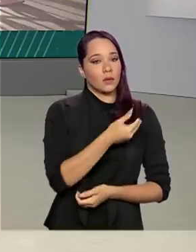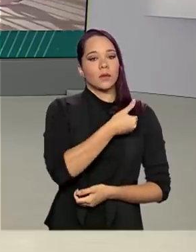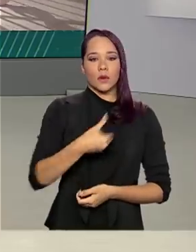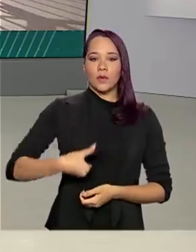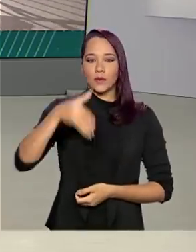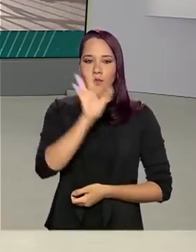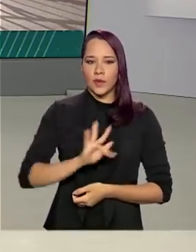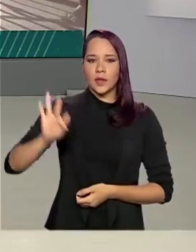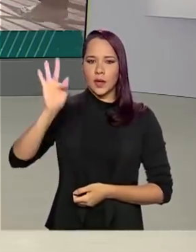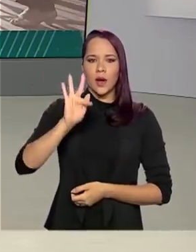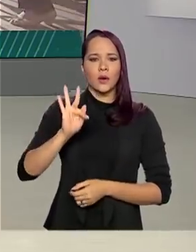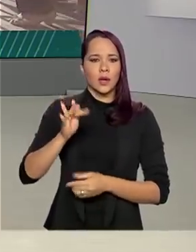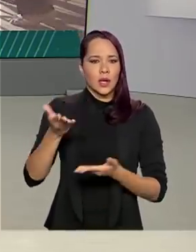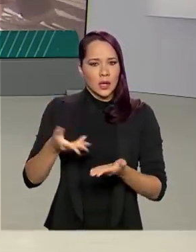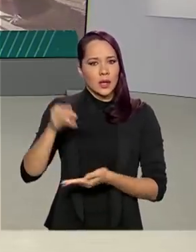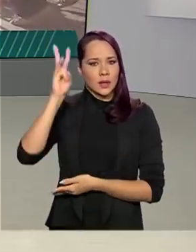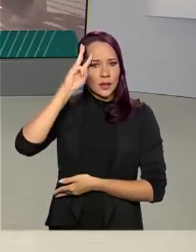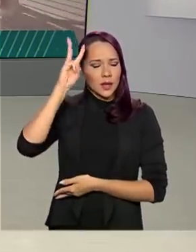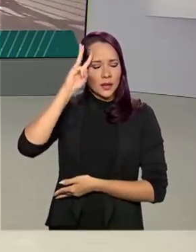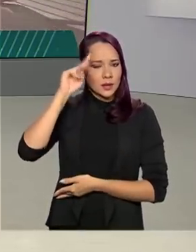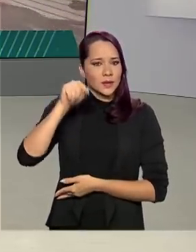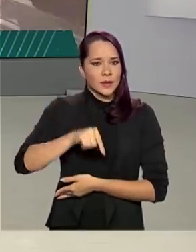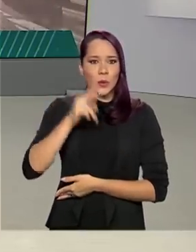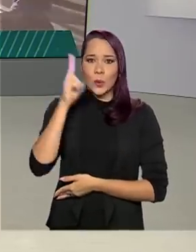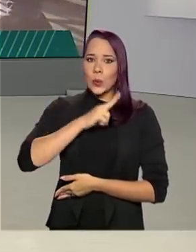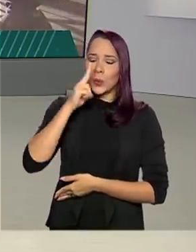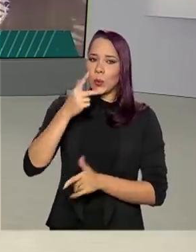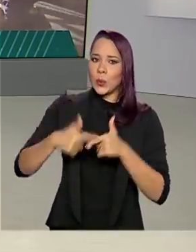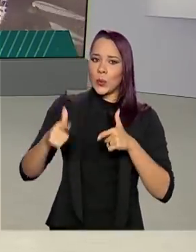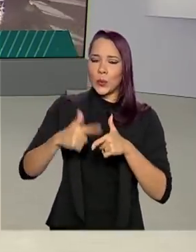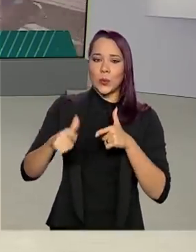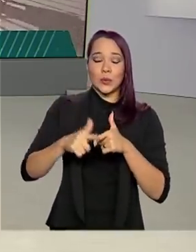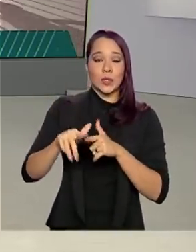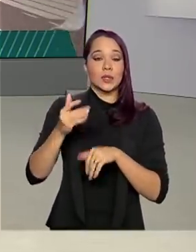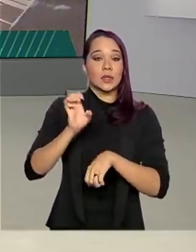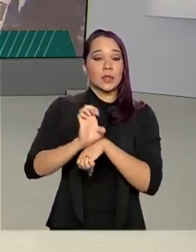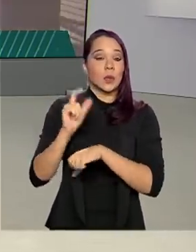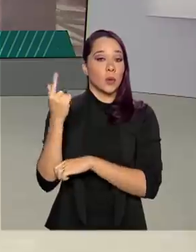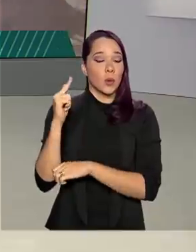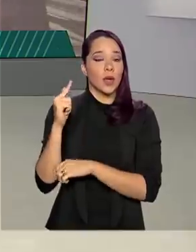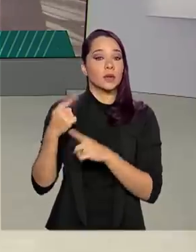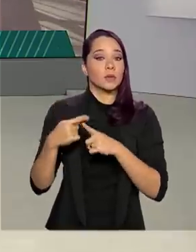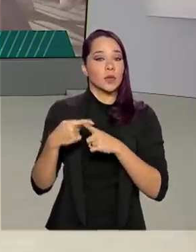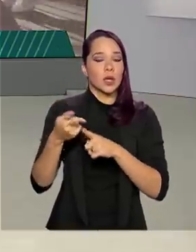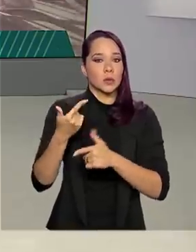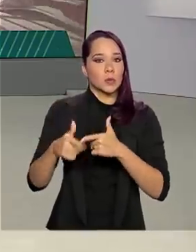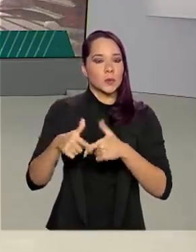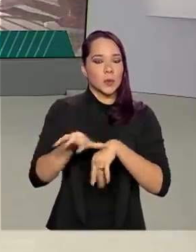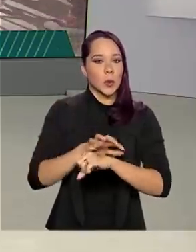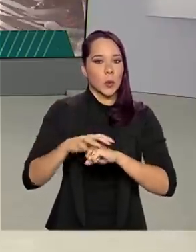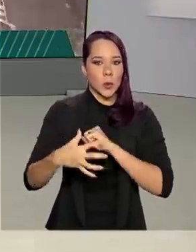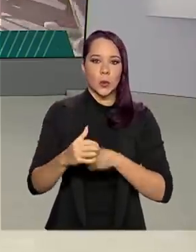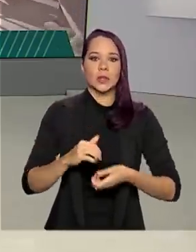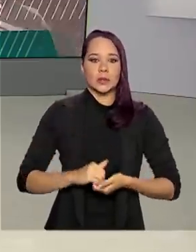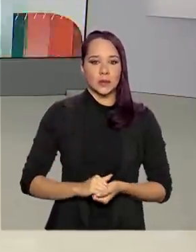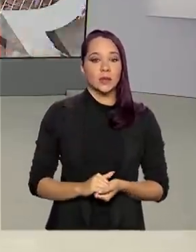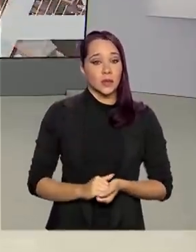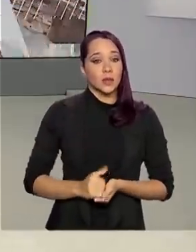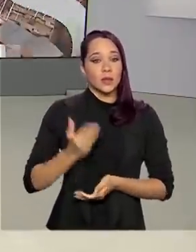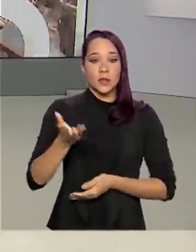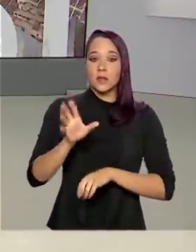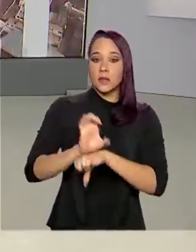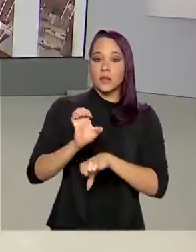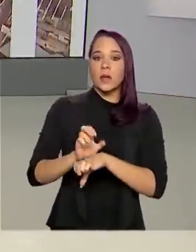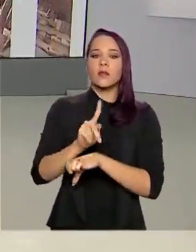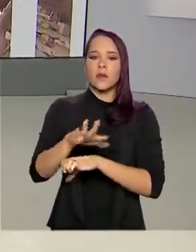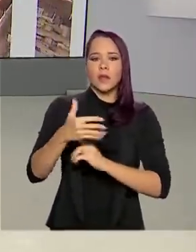federal reconheceu nesta terça-feira estado de calamidade pública em Goiás por causa do novo coronavírus. Com isso, o estado